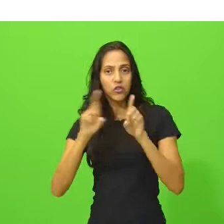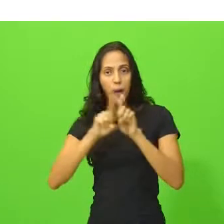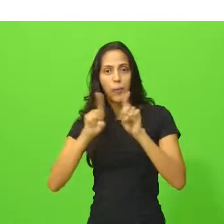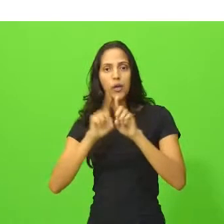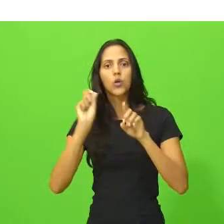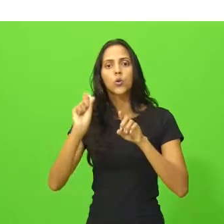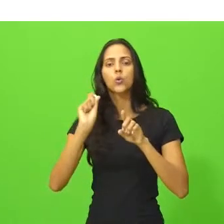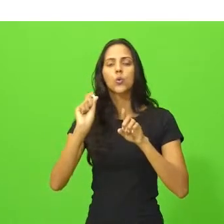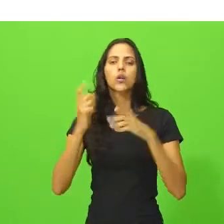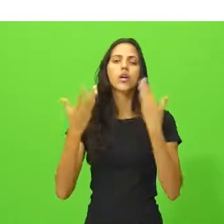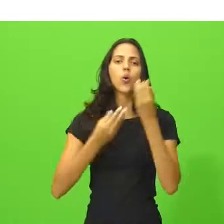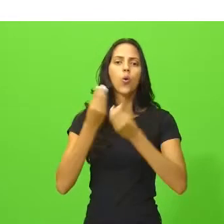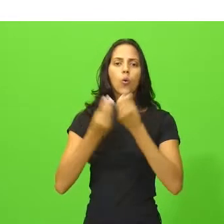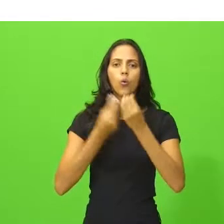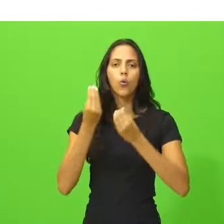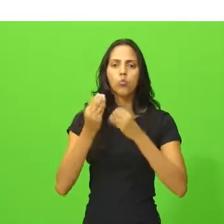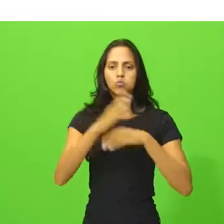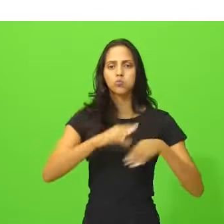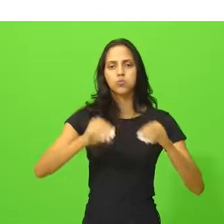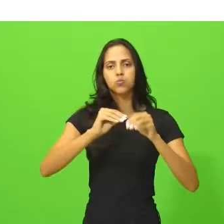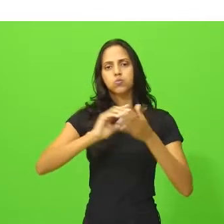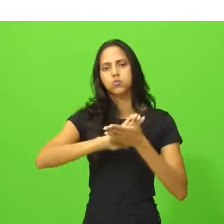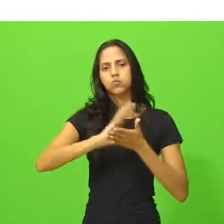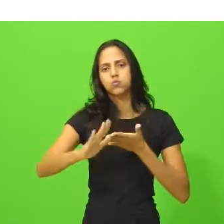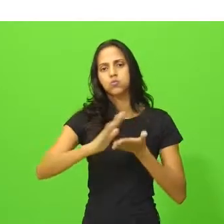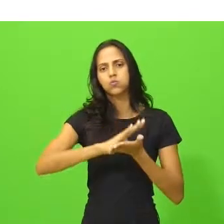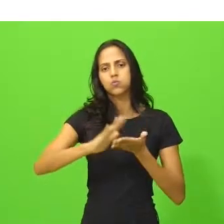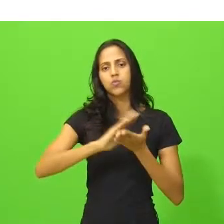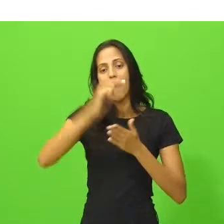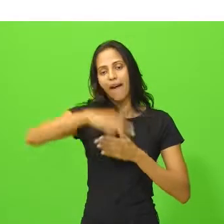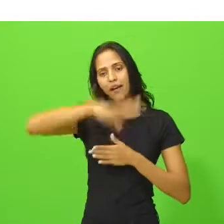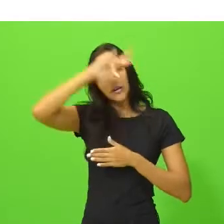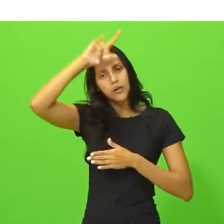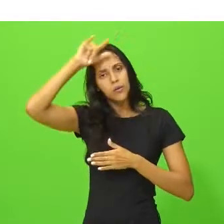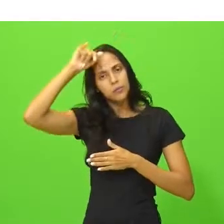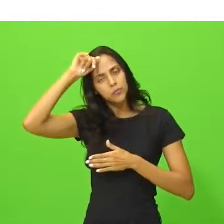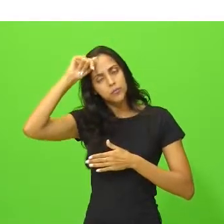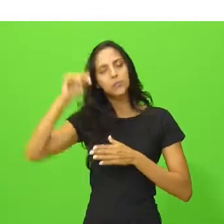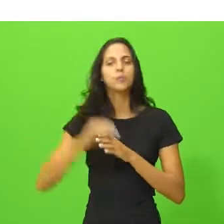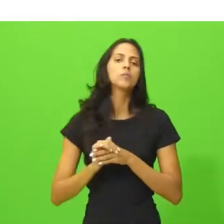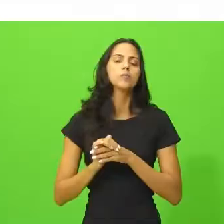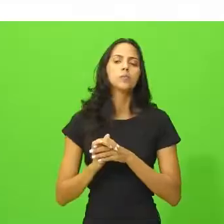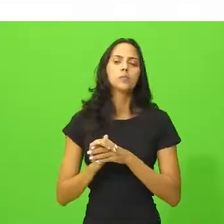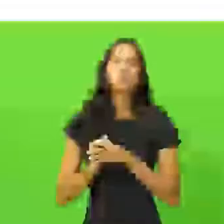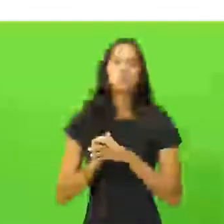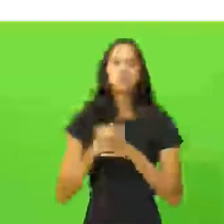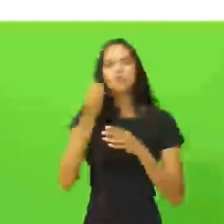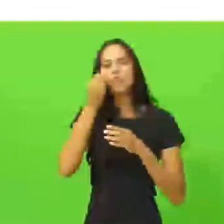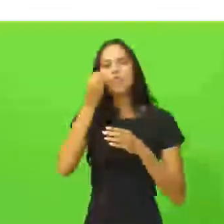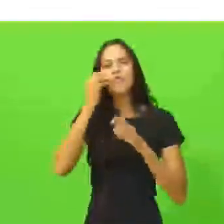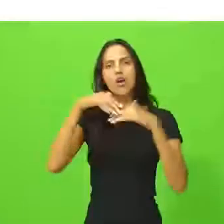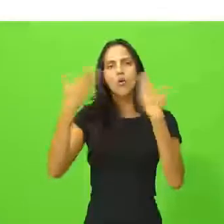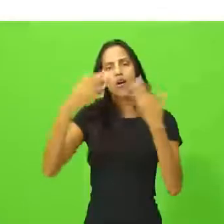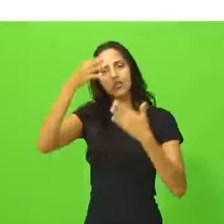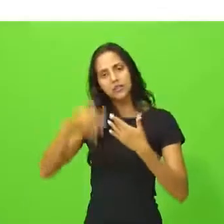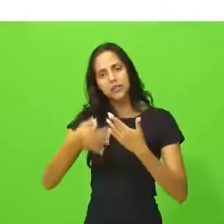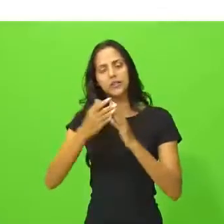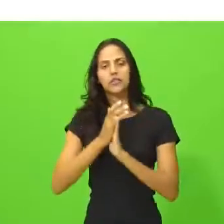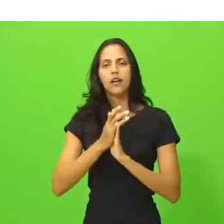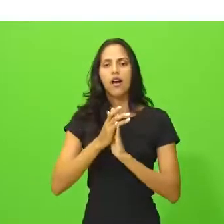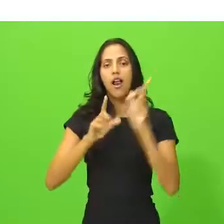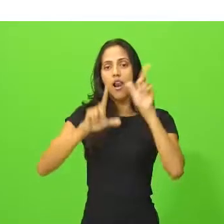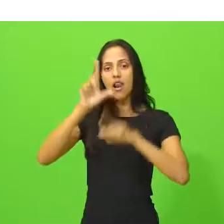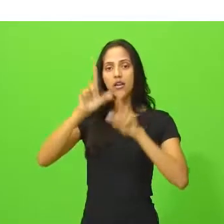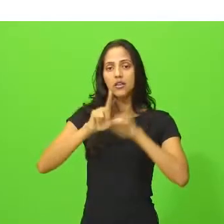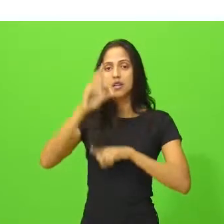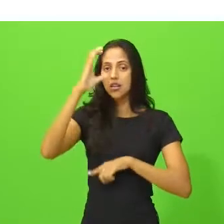das alterações no território, principalmente na Amazônia Legal. Vamos ver a alternativa correta.